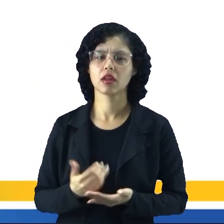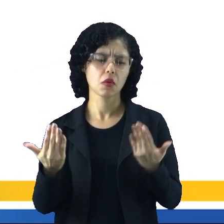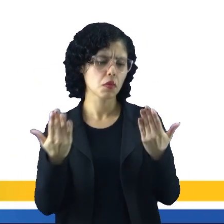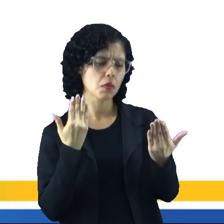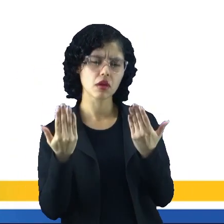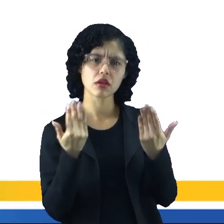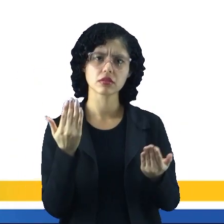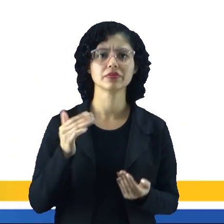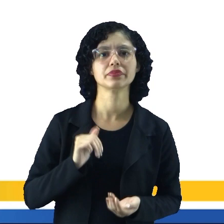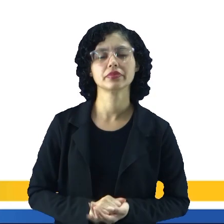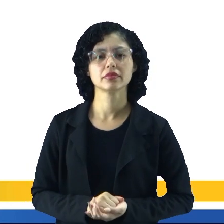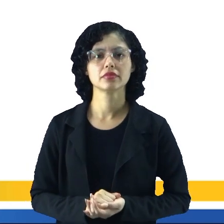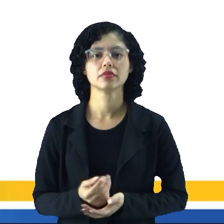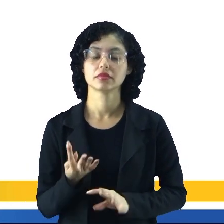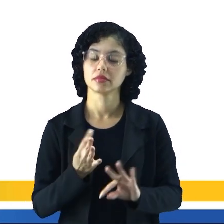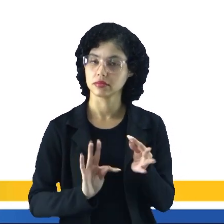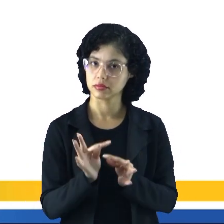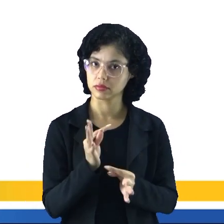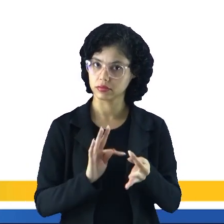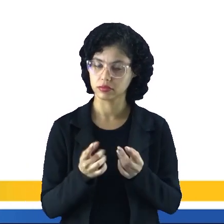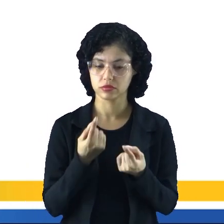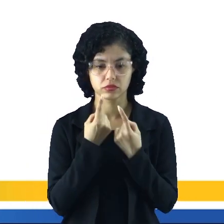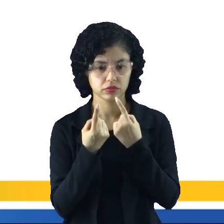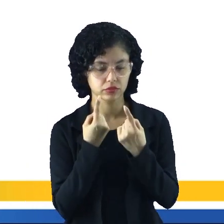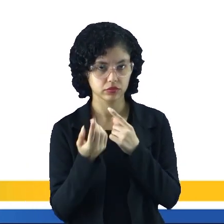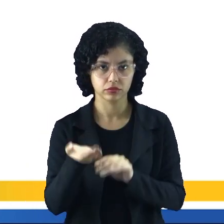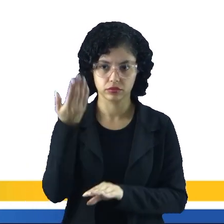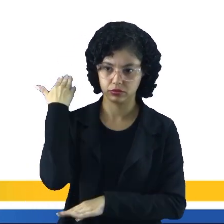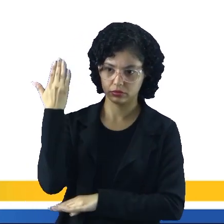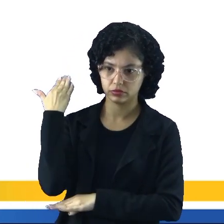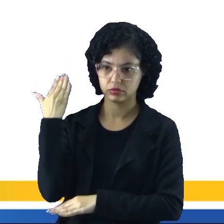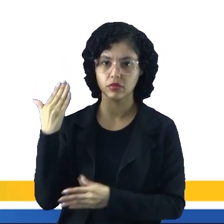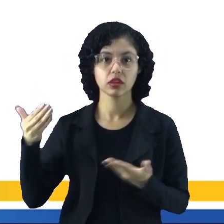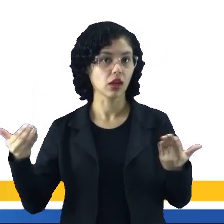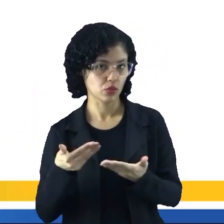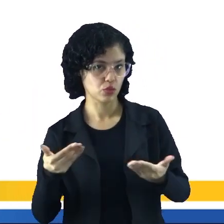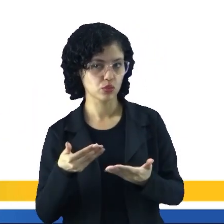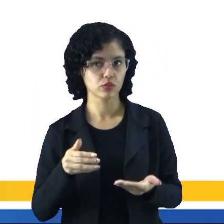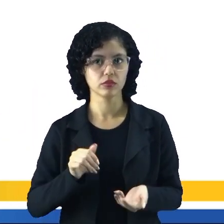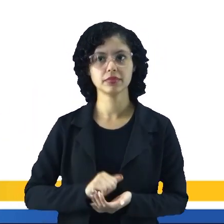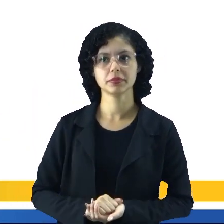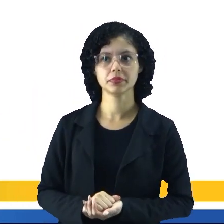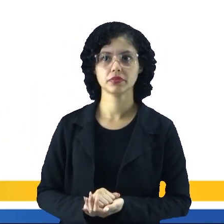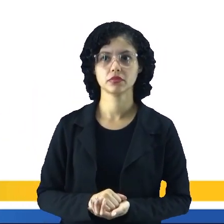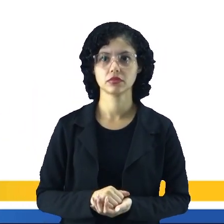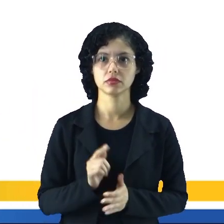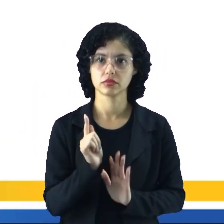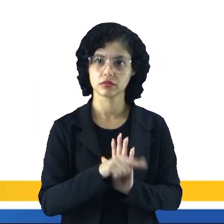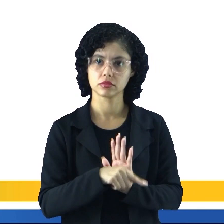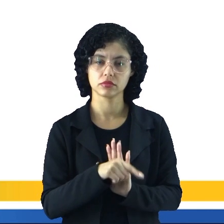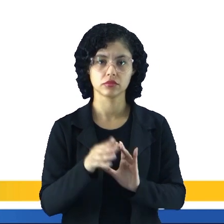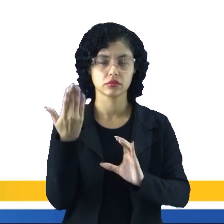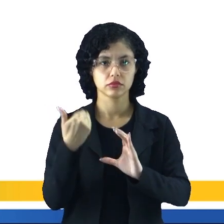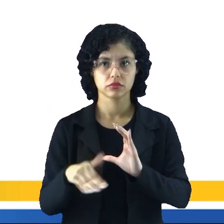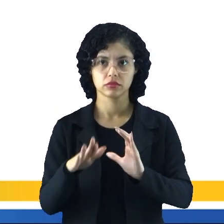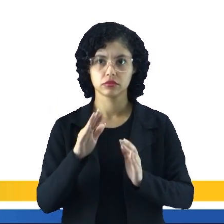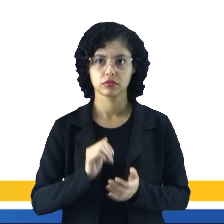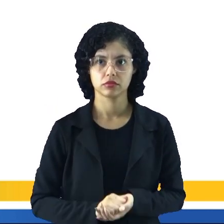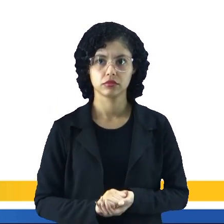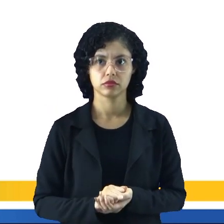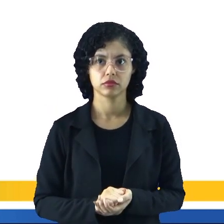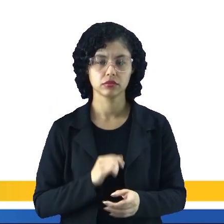uma comparação entre tecnologias de comunicação antigas e atuais quanto ao gênero mensagem